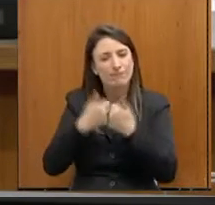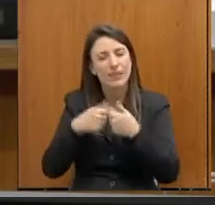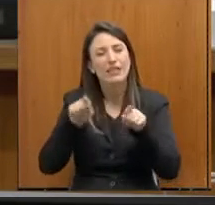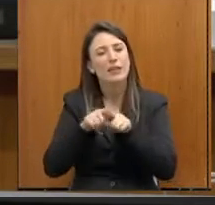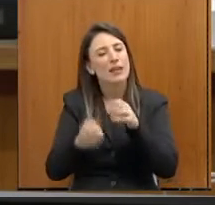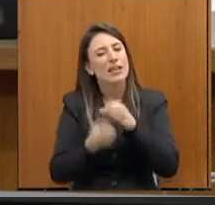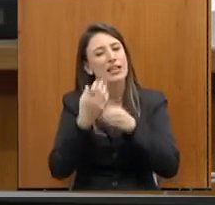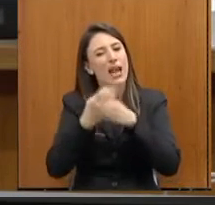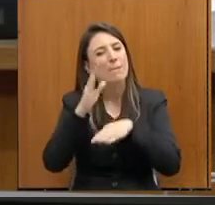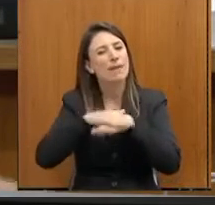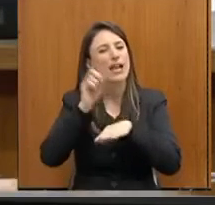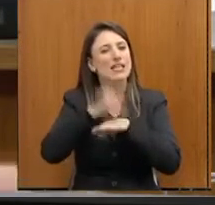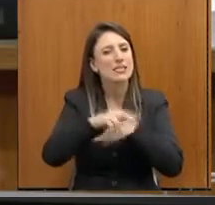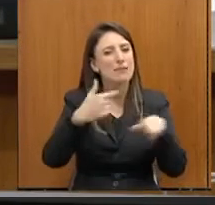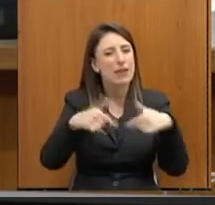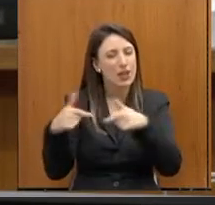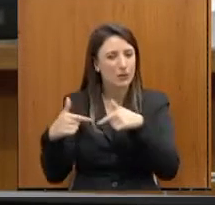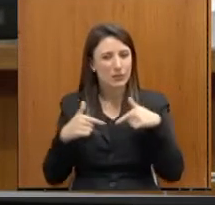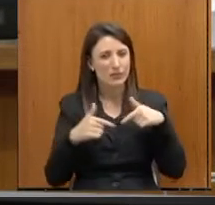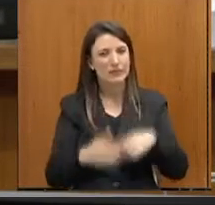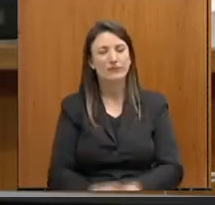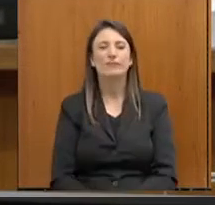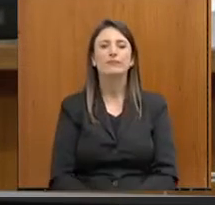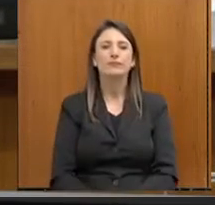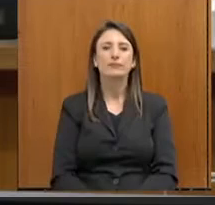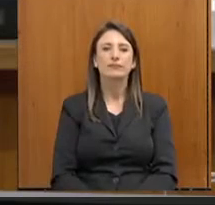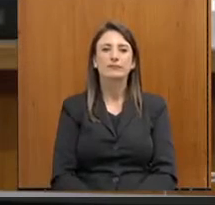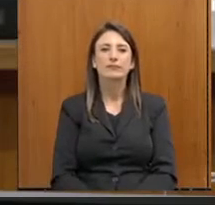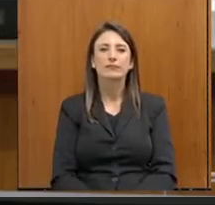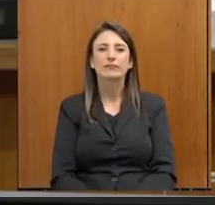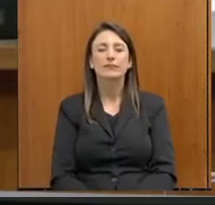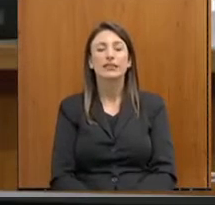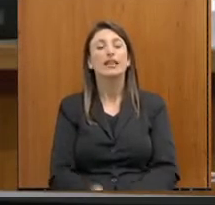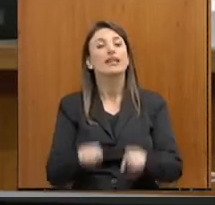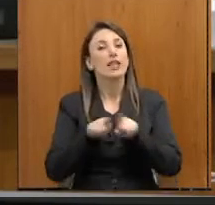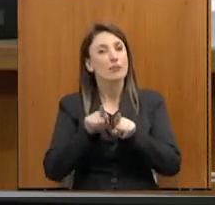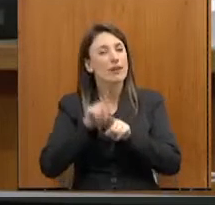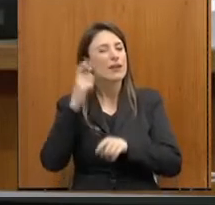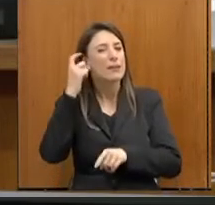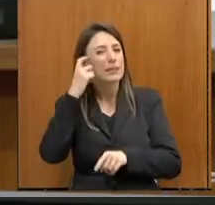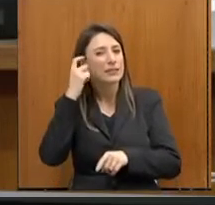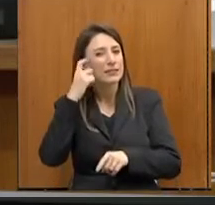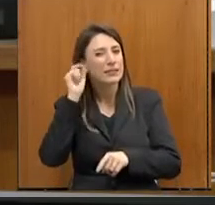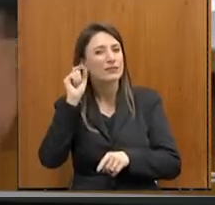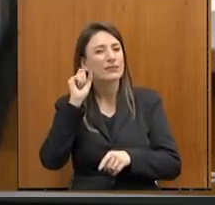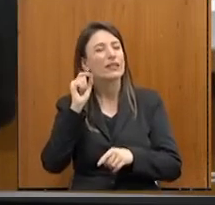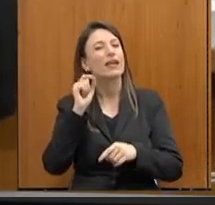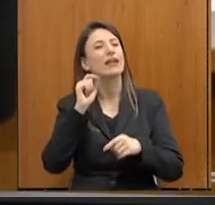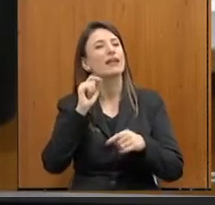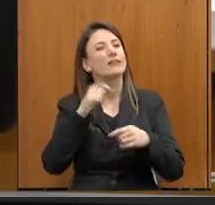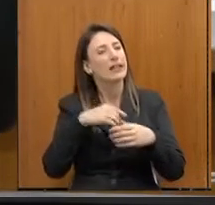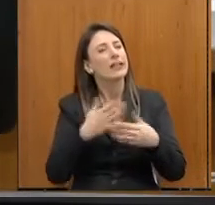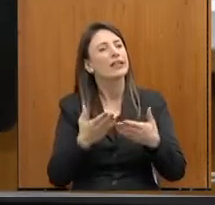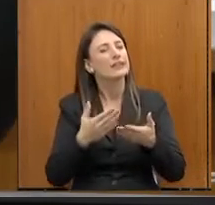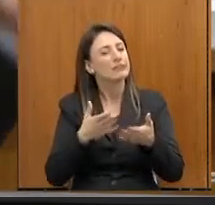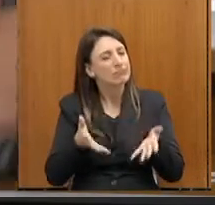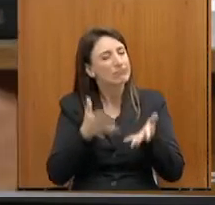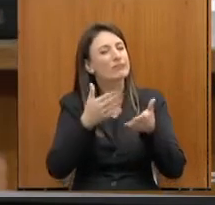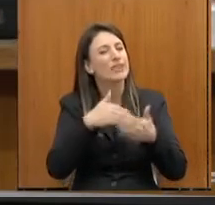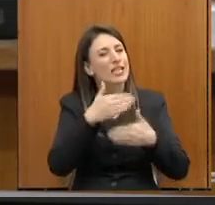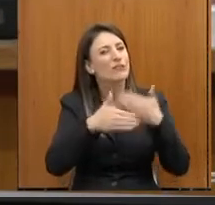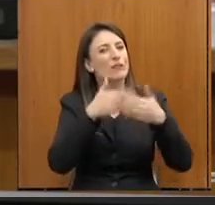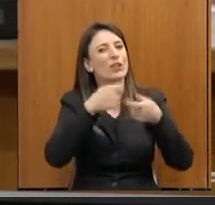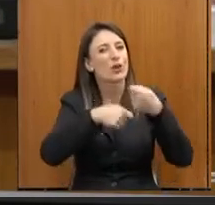empregos temos também pensando na retomada do desenvolvimento econômico a no